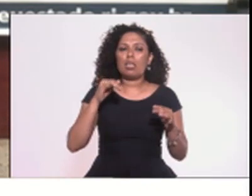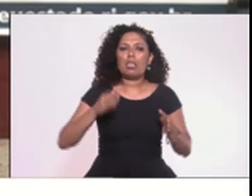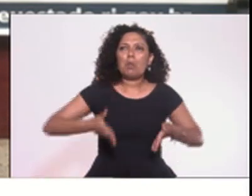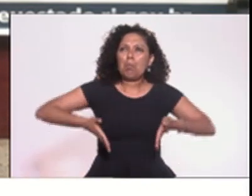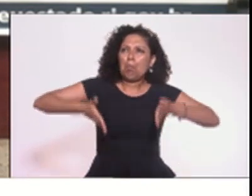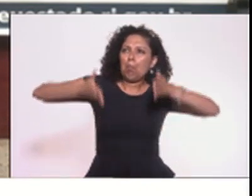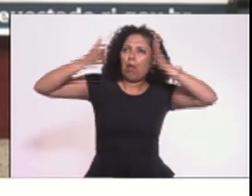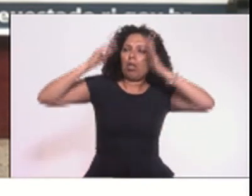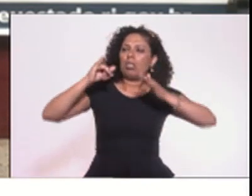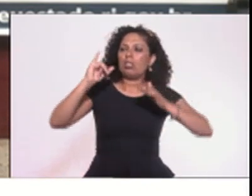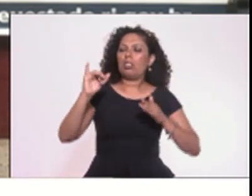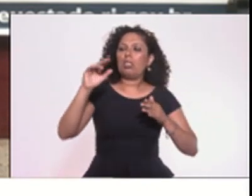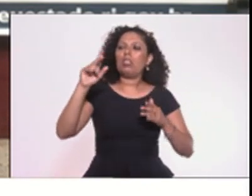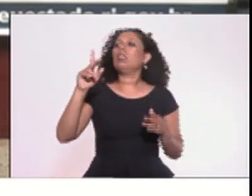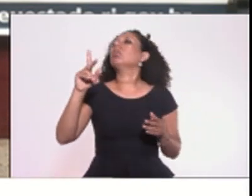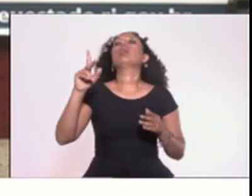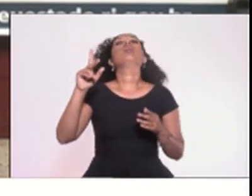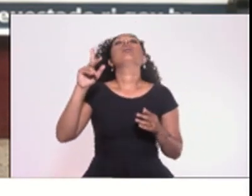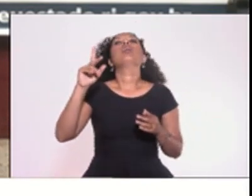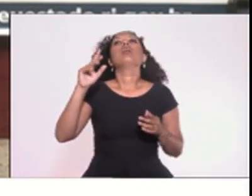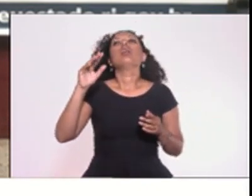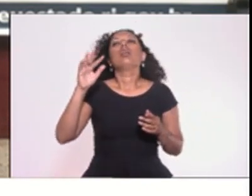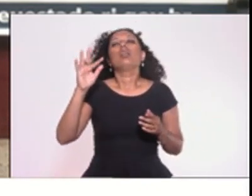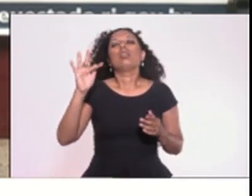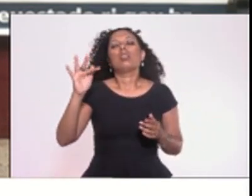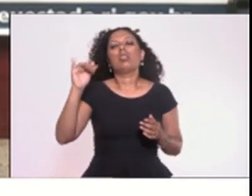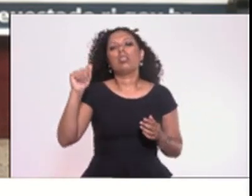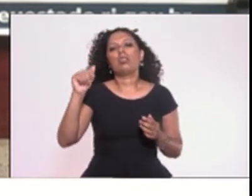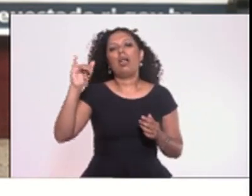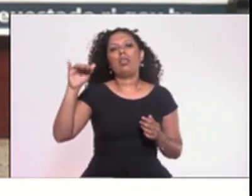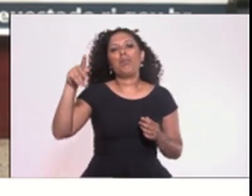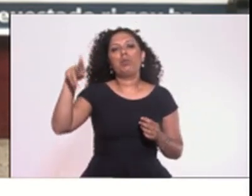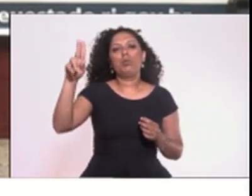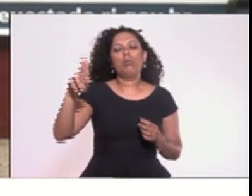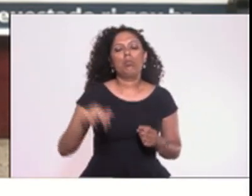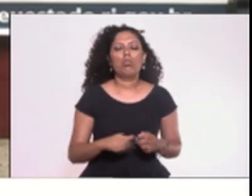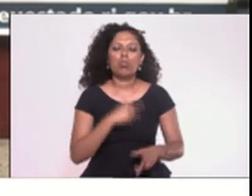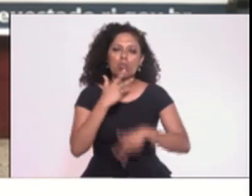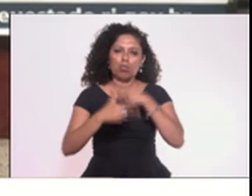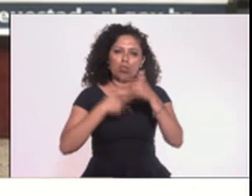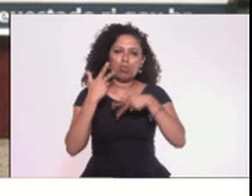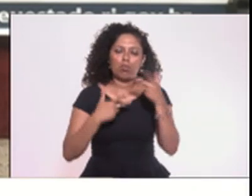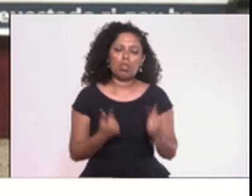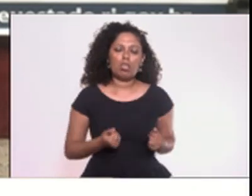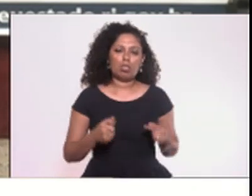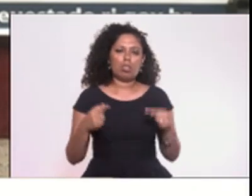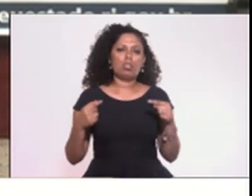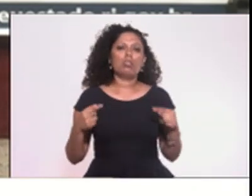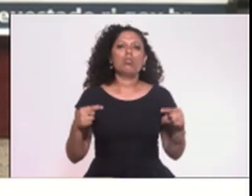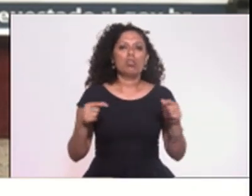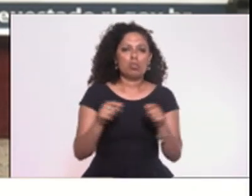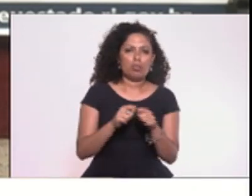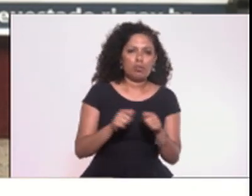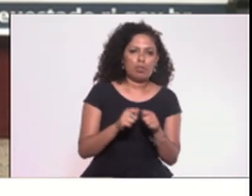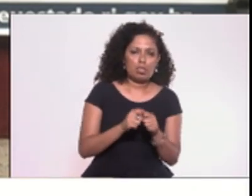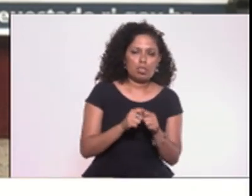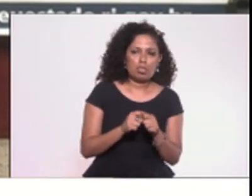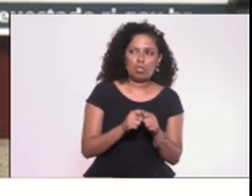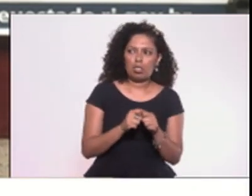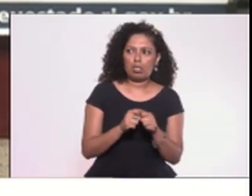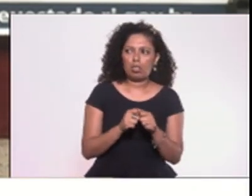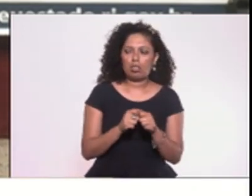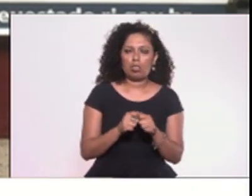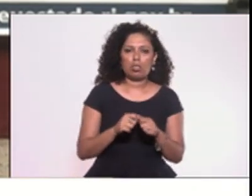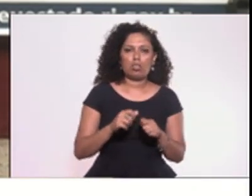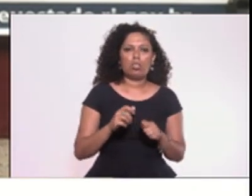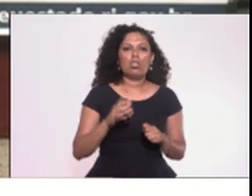um trabalho muito interessante na unidade com a CI Biogás, que eles apresentaram aqui, fazendo a questão do